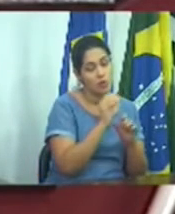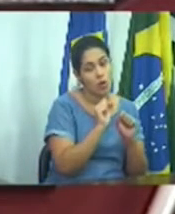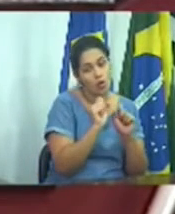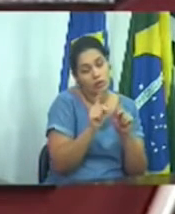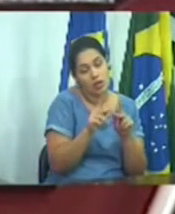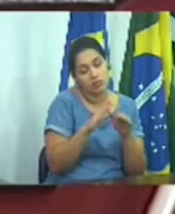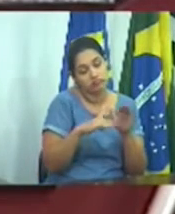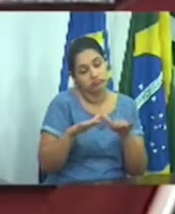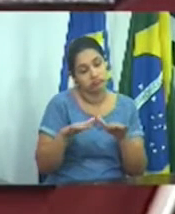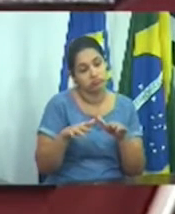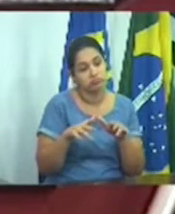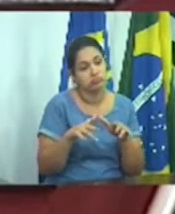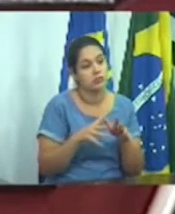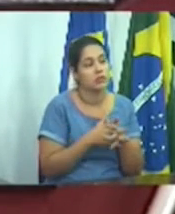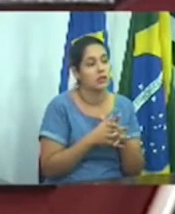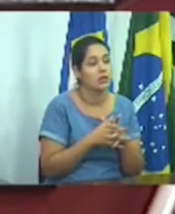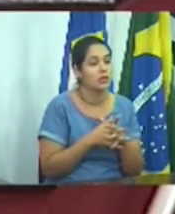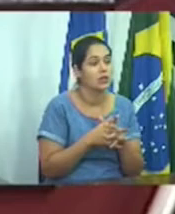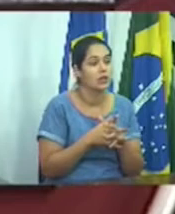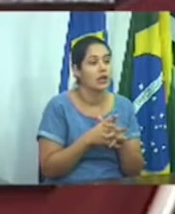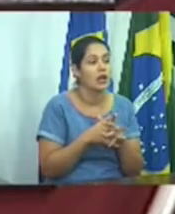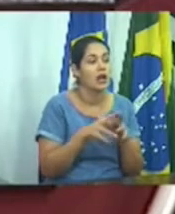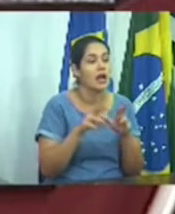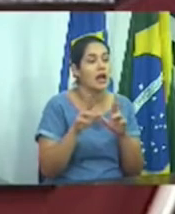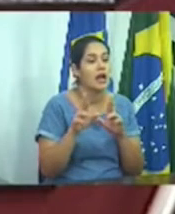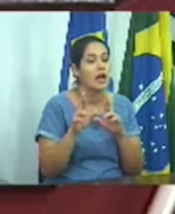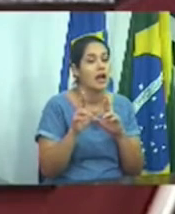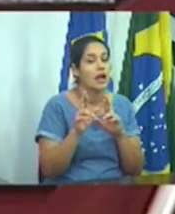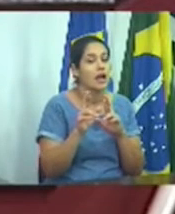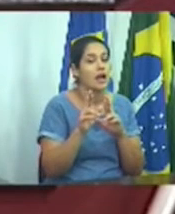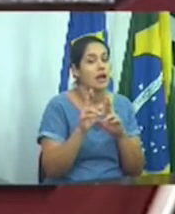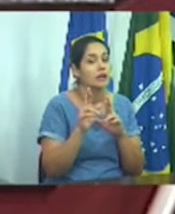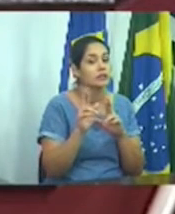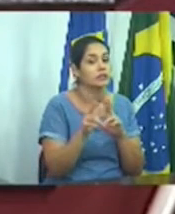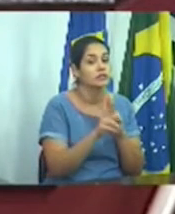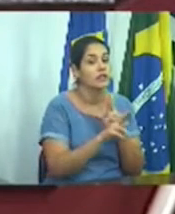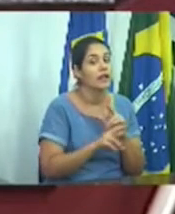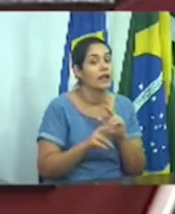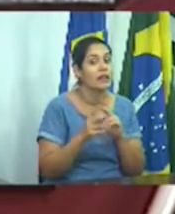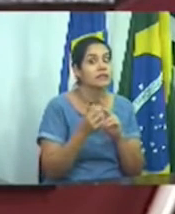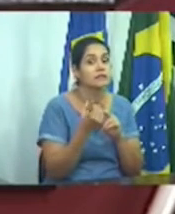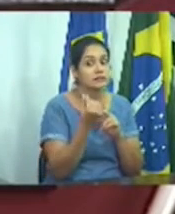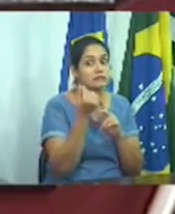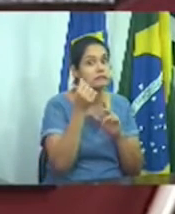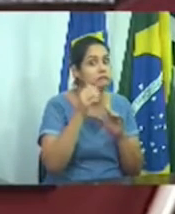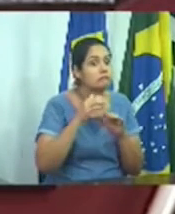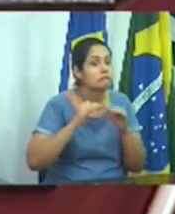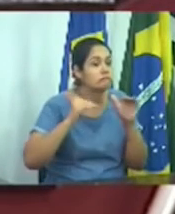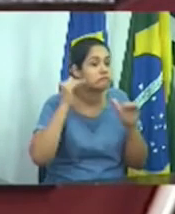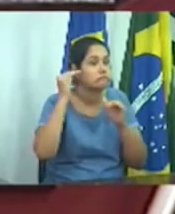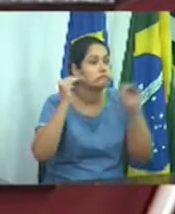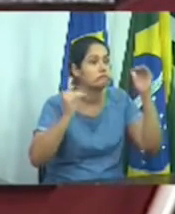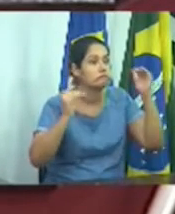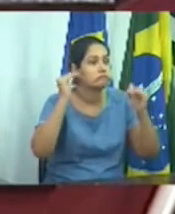Foi uma diferença aí de 2 milhões. Teve uma segunda colocada, vocês ficarem em terceiro. Mas eu quero parabenizar a empresa Com Verde,